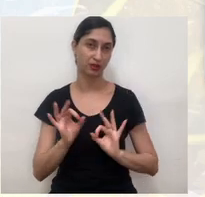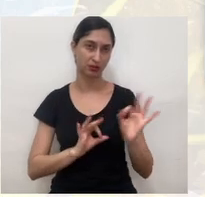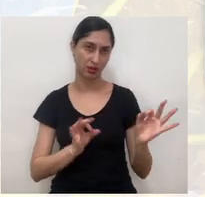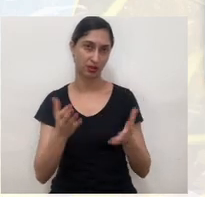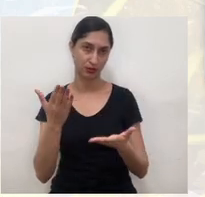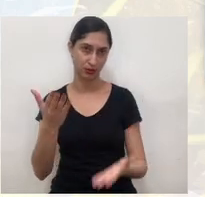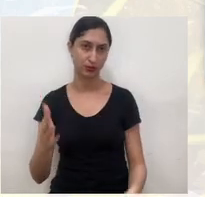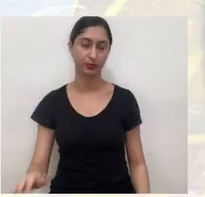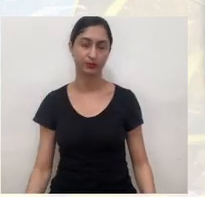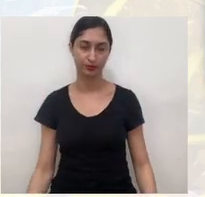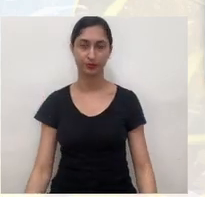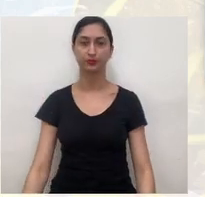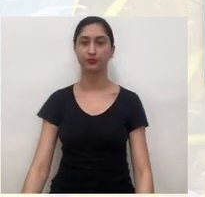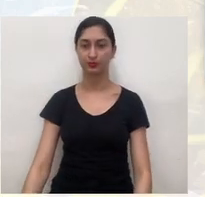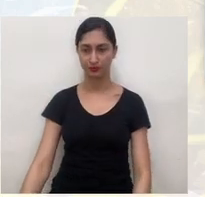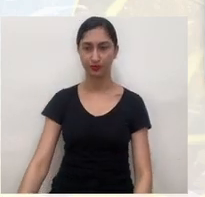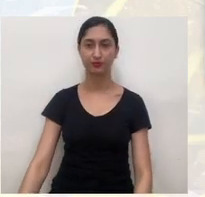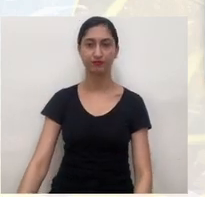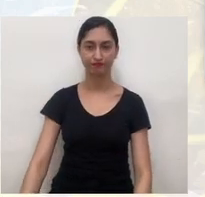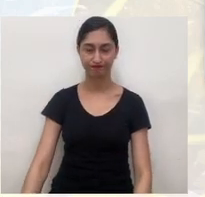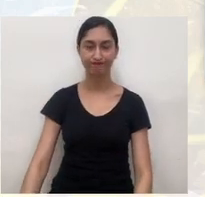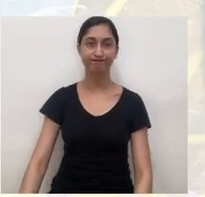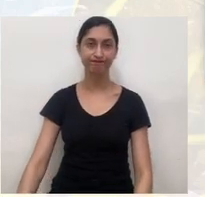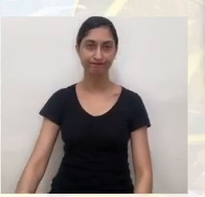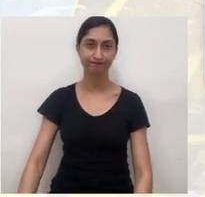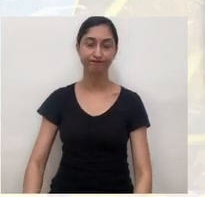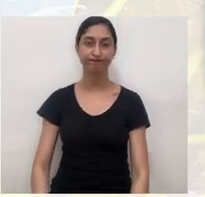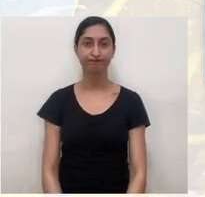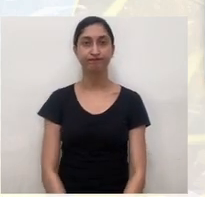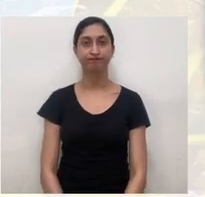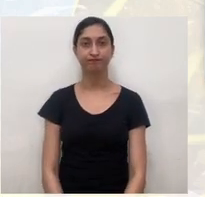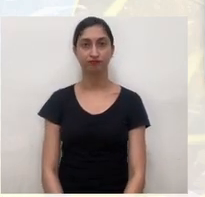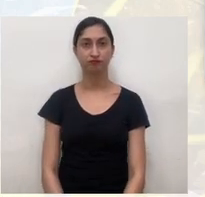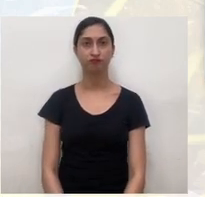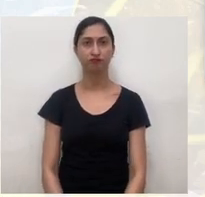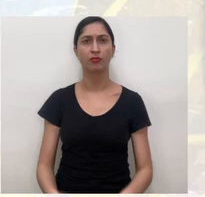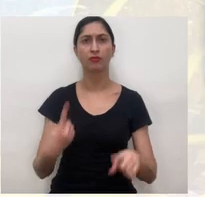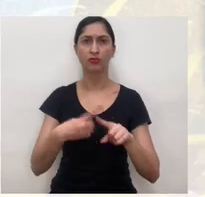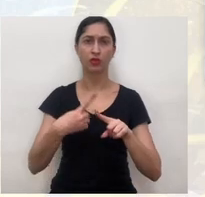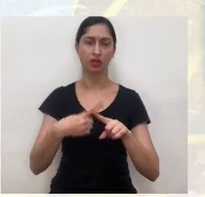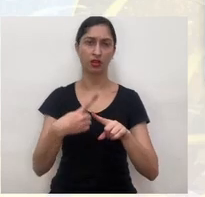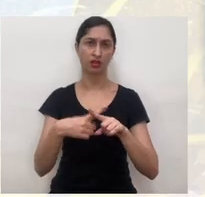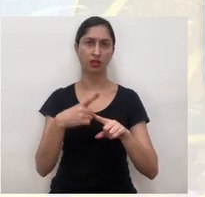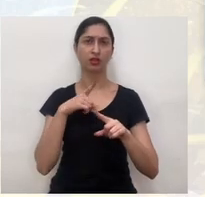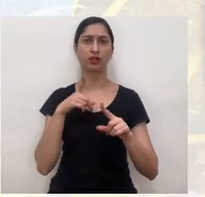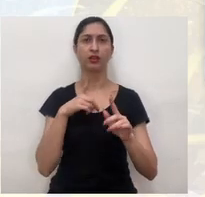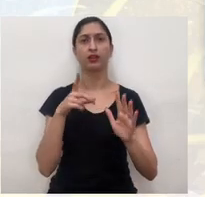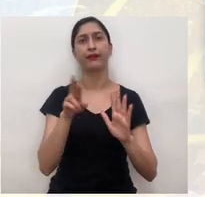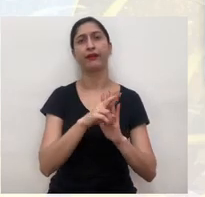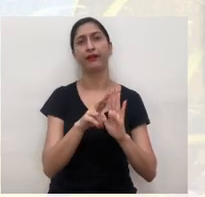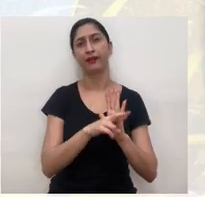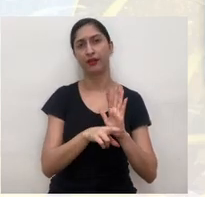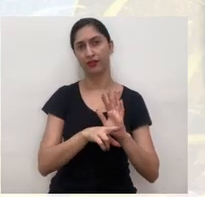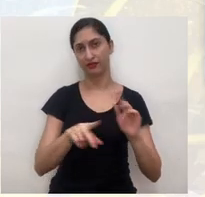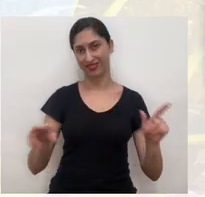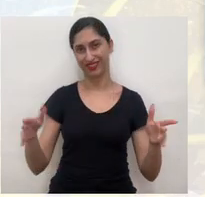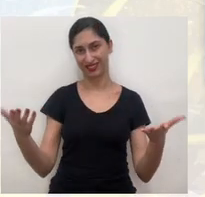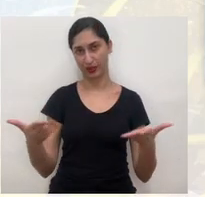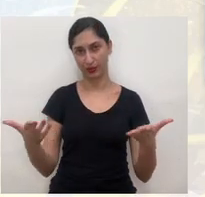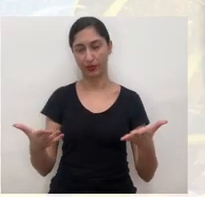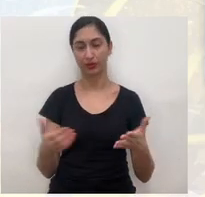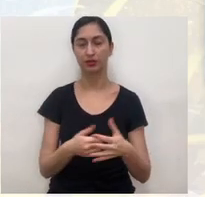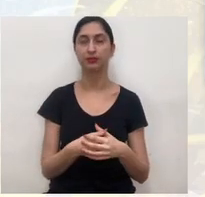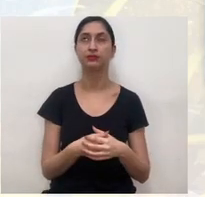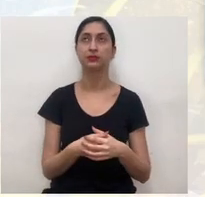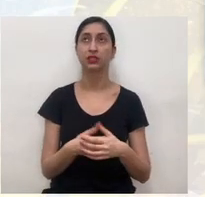de resolver pelas normas que estão em vigor nesse momento. Né? E eu sempre chamo a